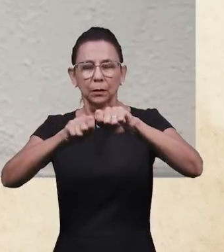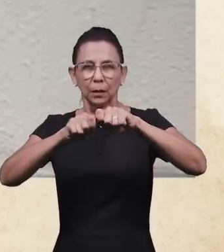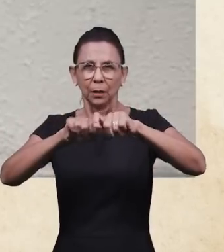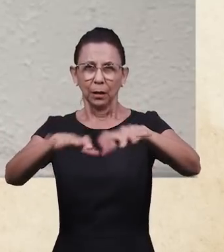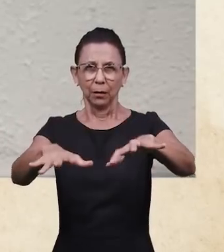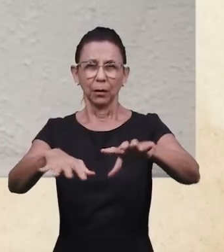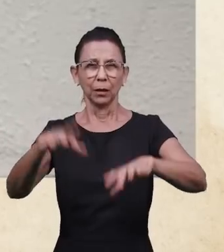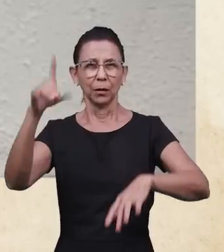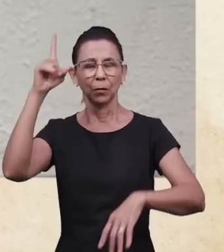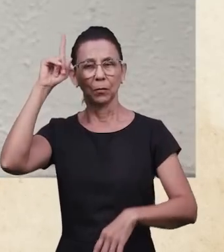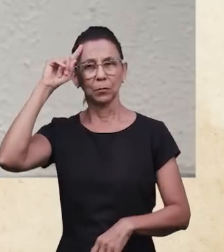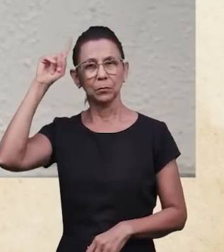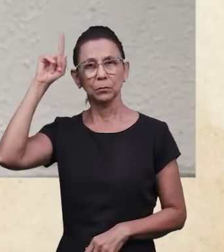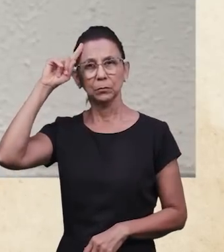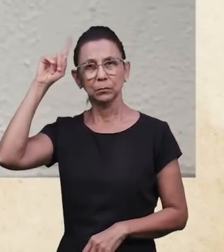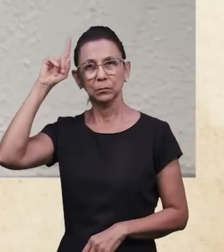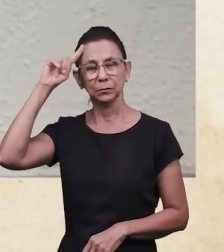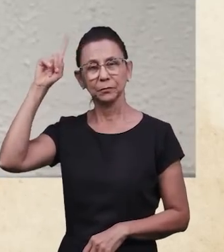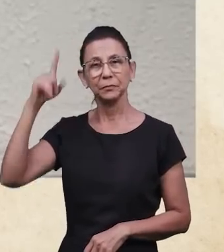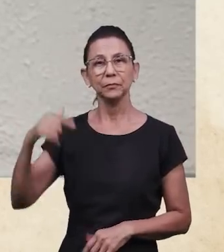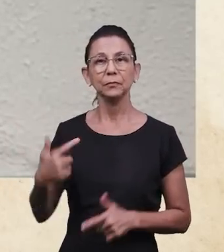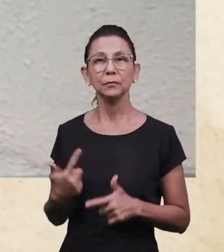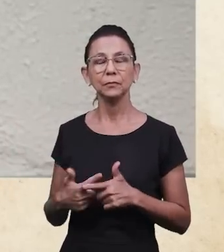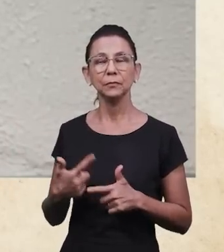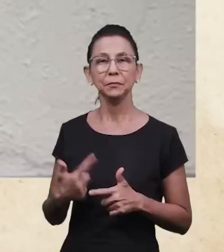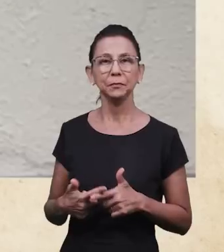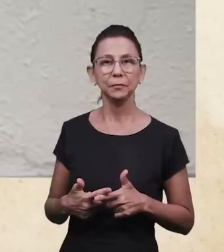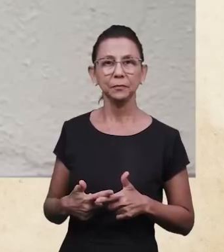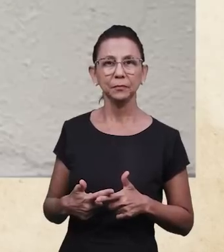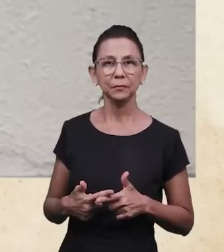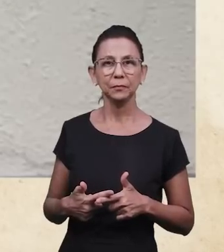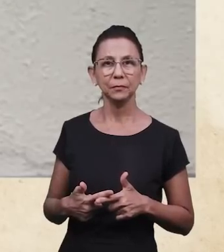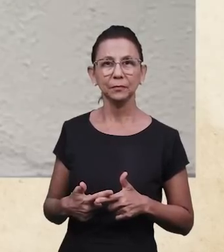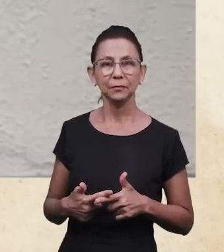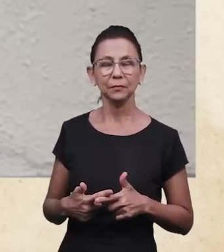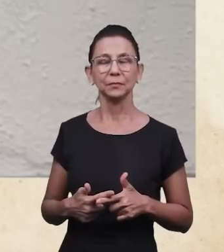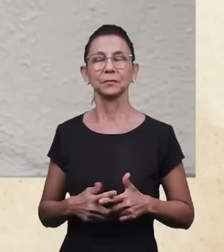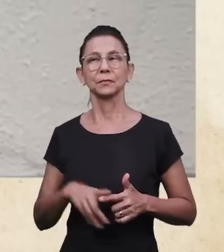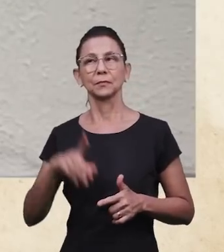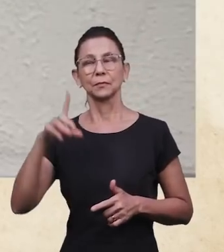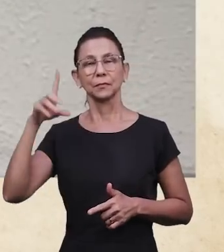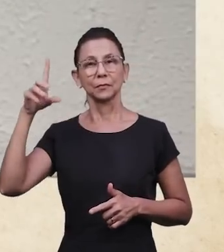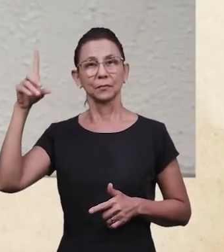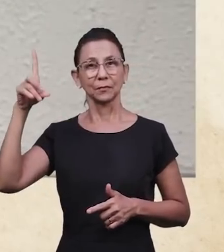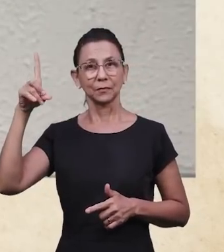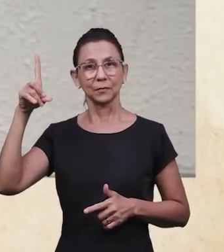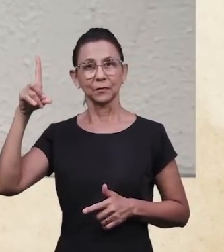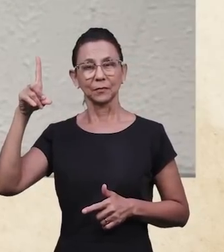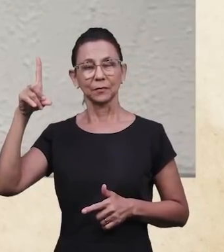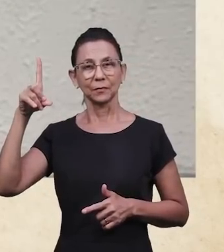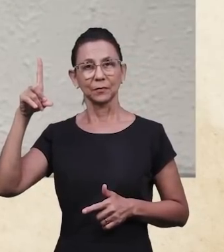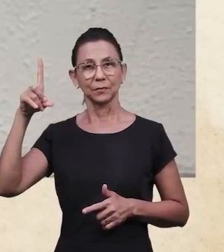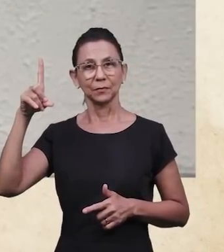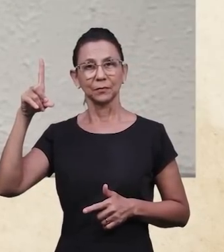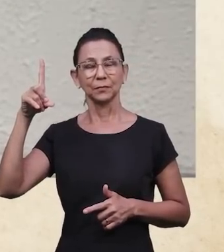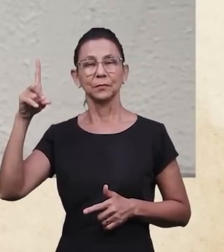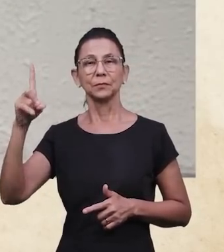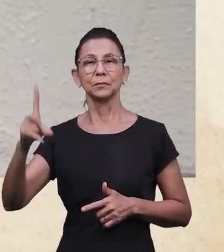entendimento guarda os corações e guarda os sentimentos, né? Quem não